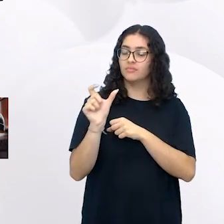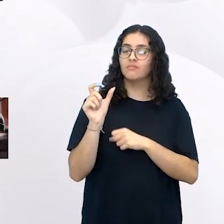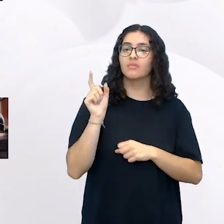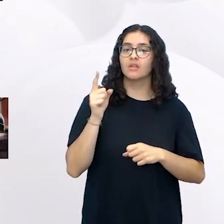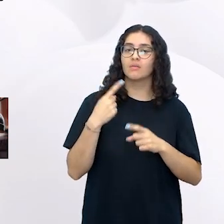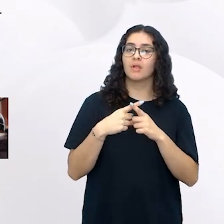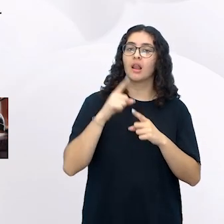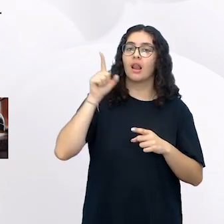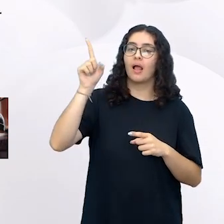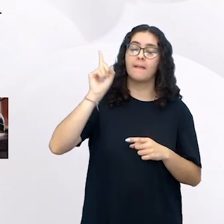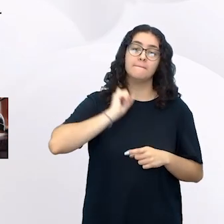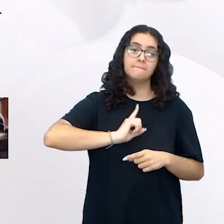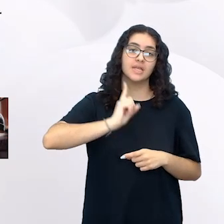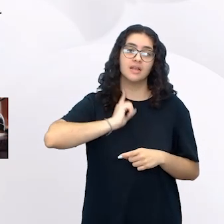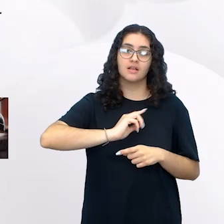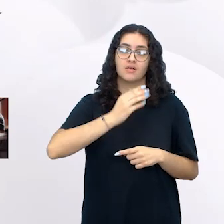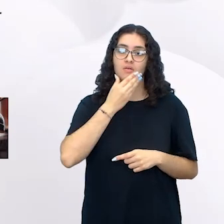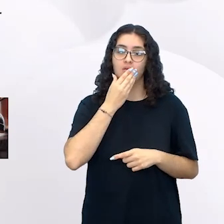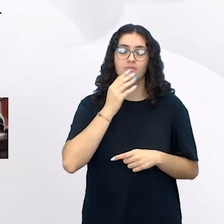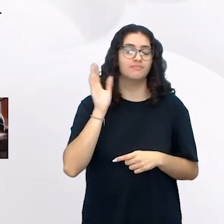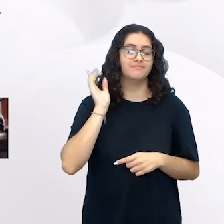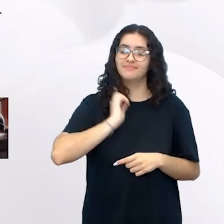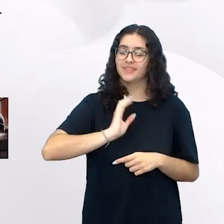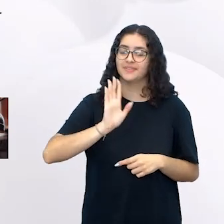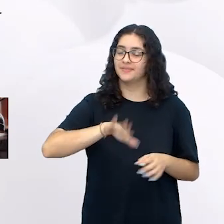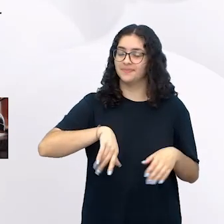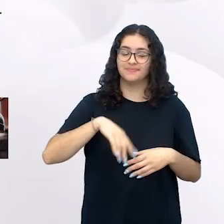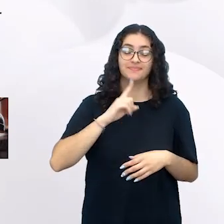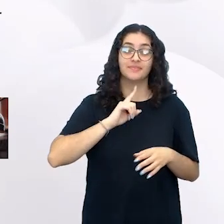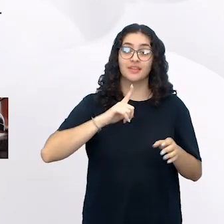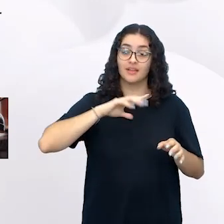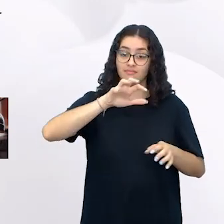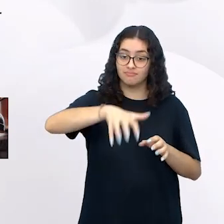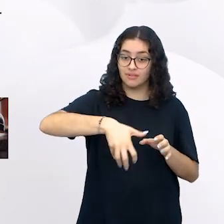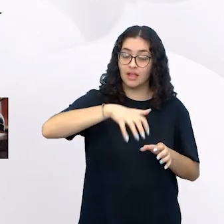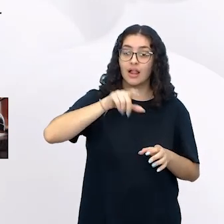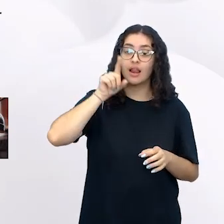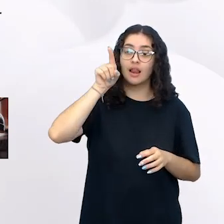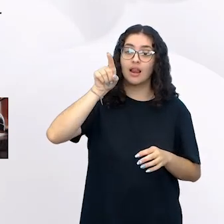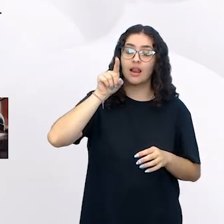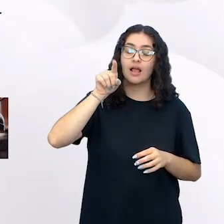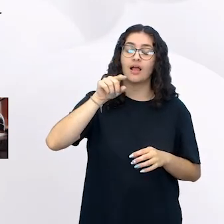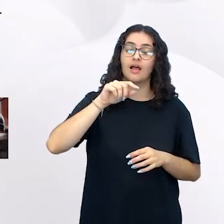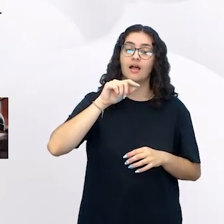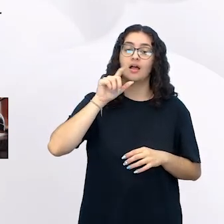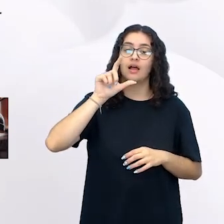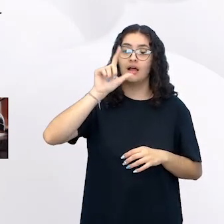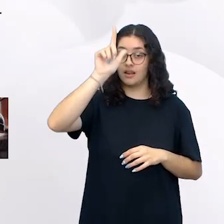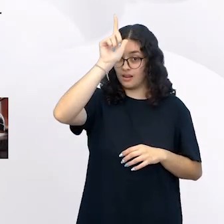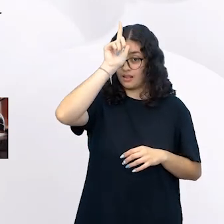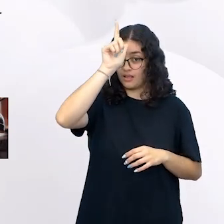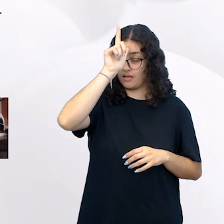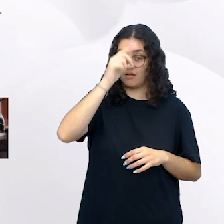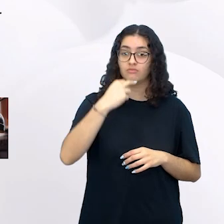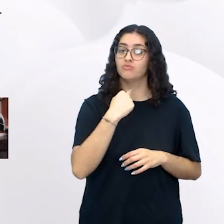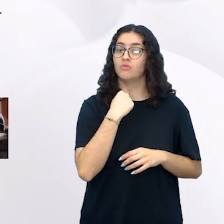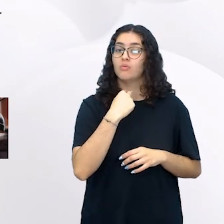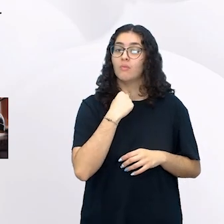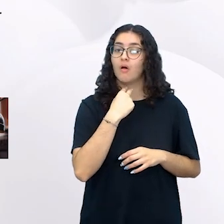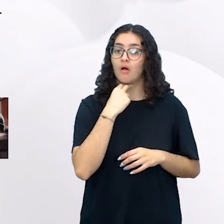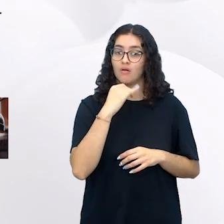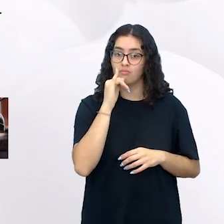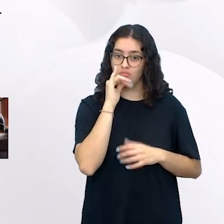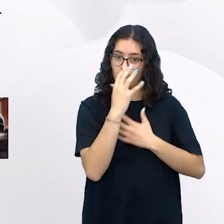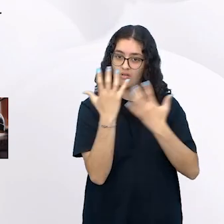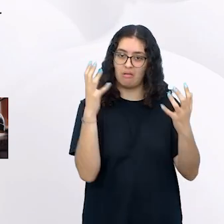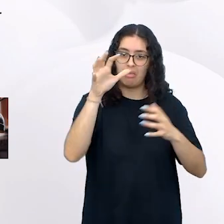de Minas alemão, que ele dizia que não podemos tirar da floresta mais do que ela pode produzir. E